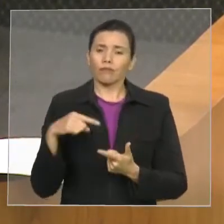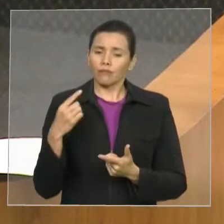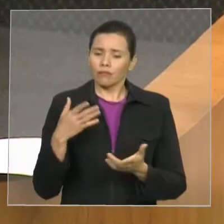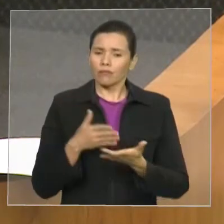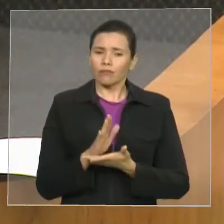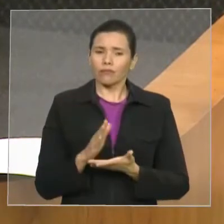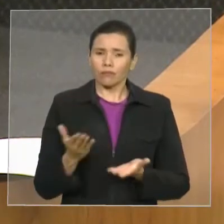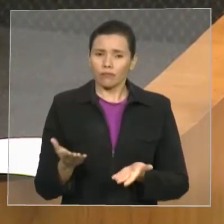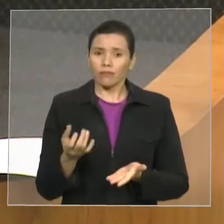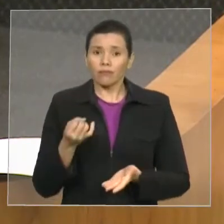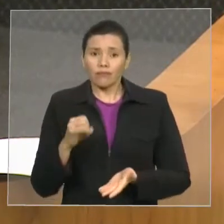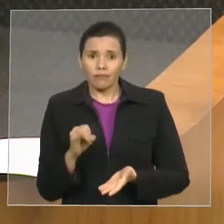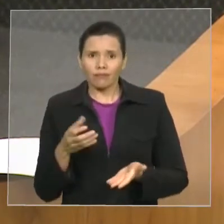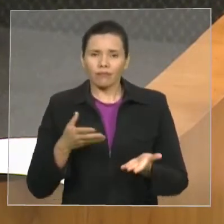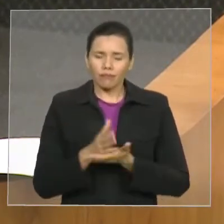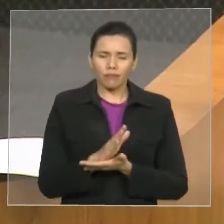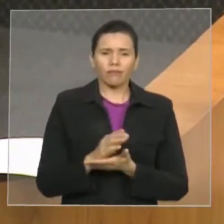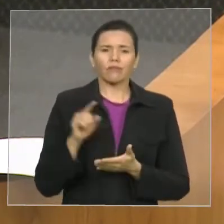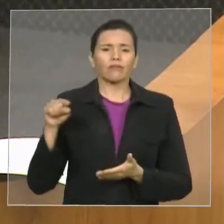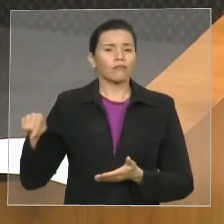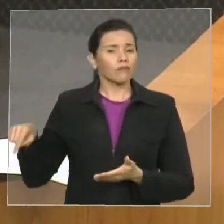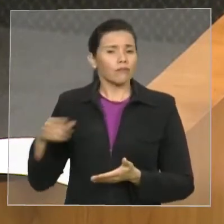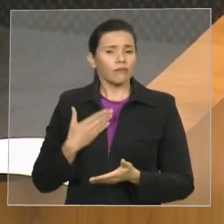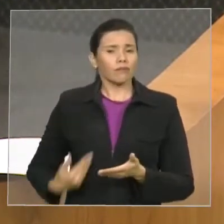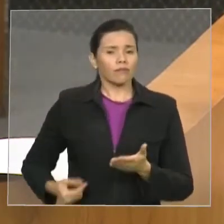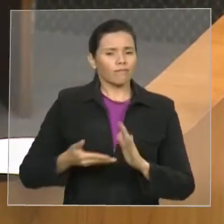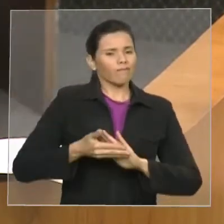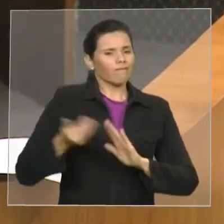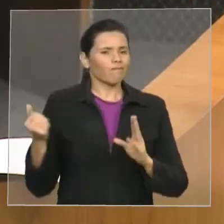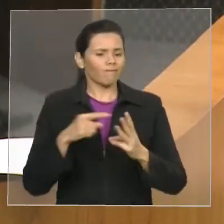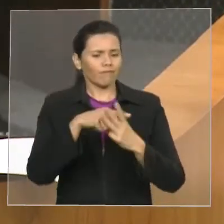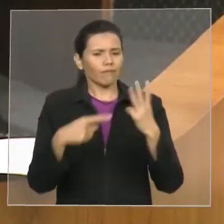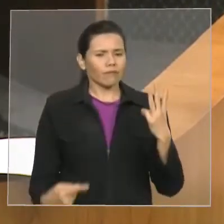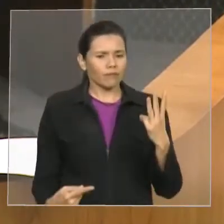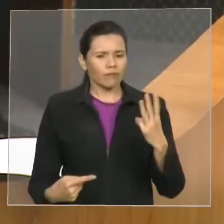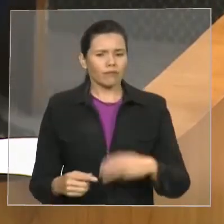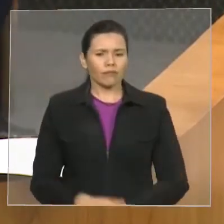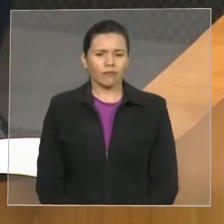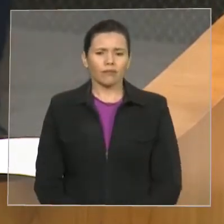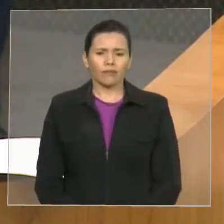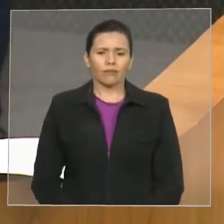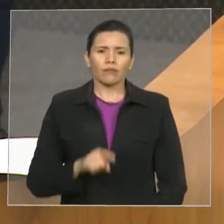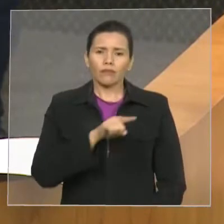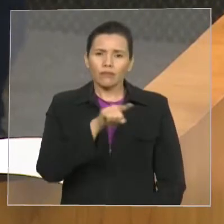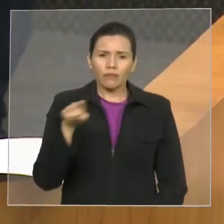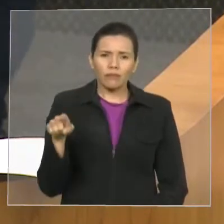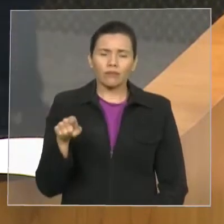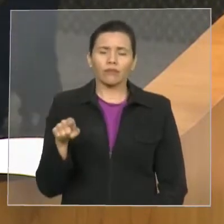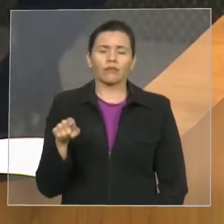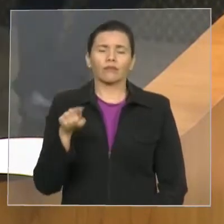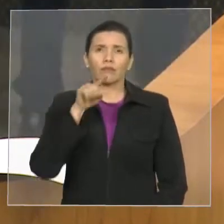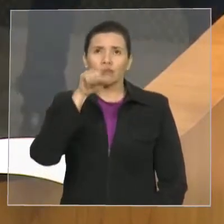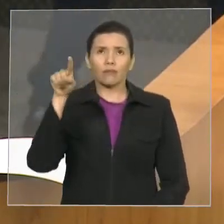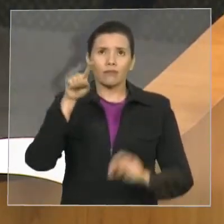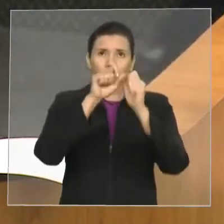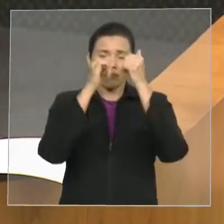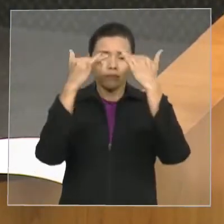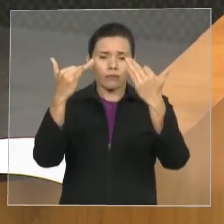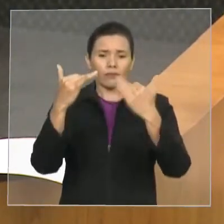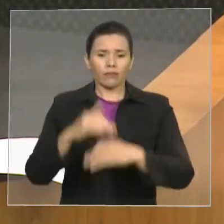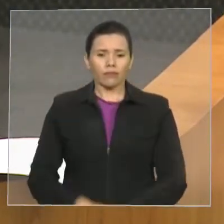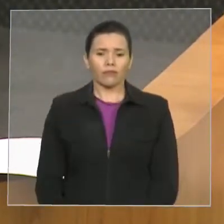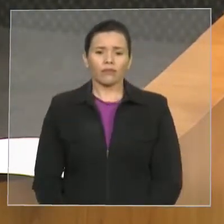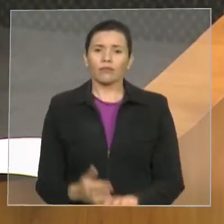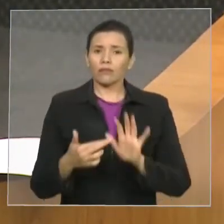uma faculdade ligada à área habitacional. Vocês que fazem parte de uma unidade de ensino superior, foi retirado